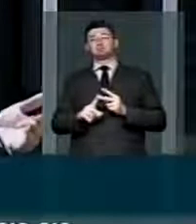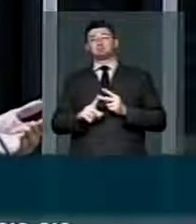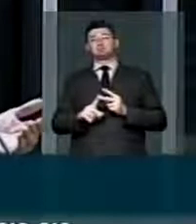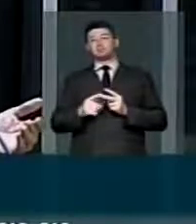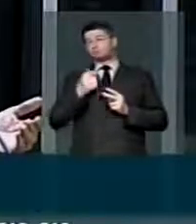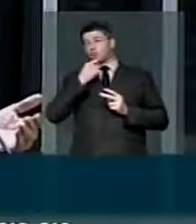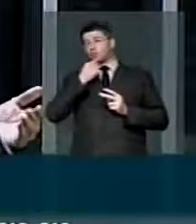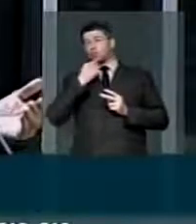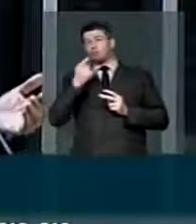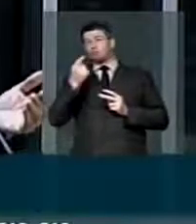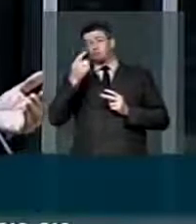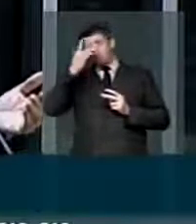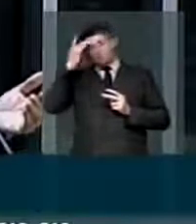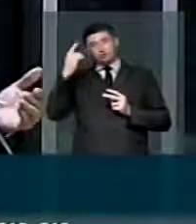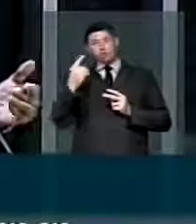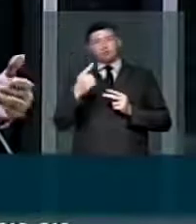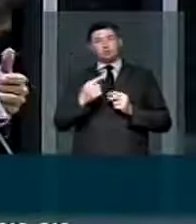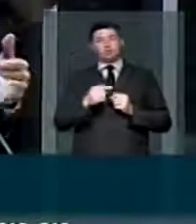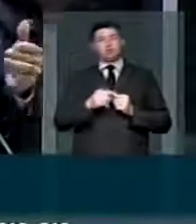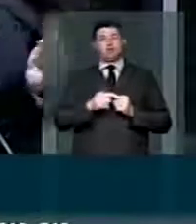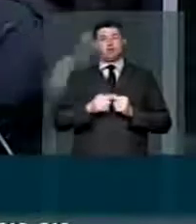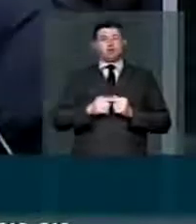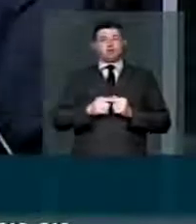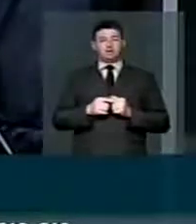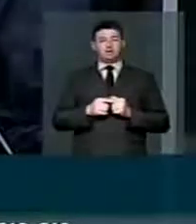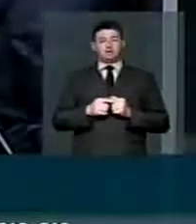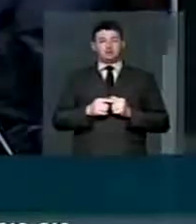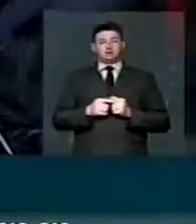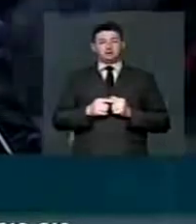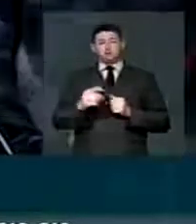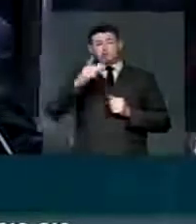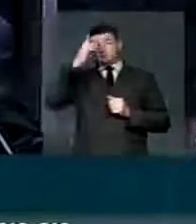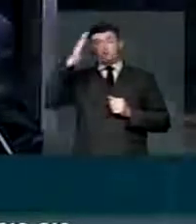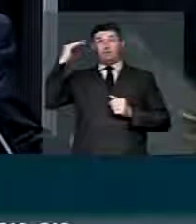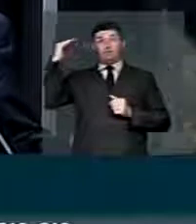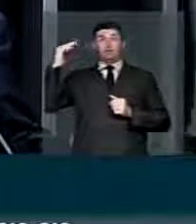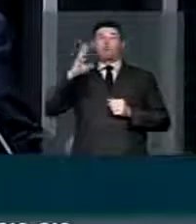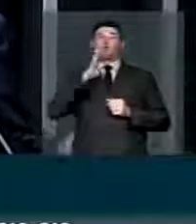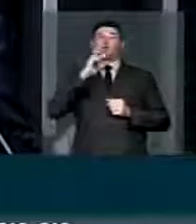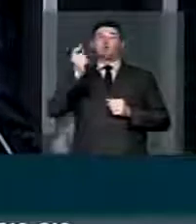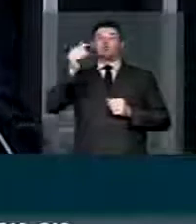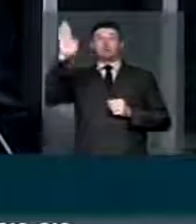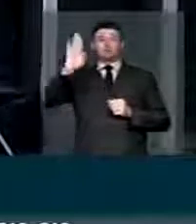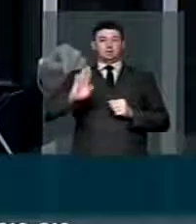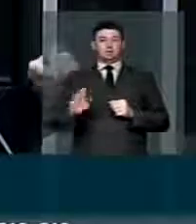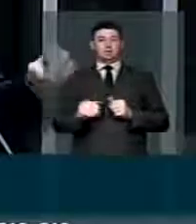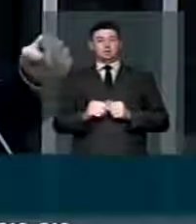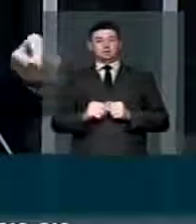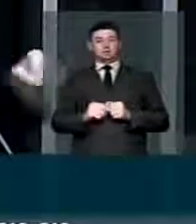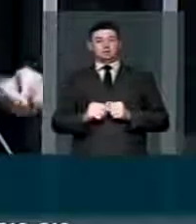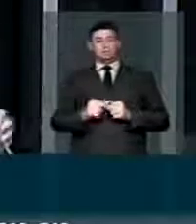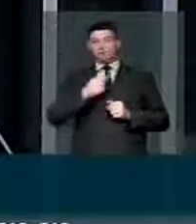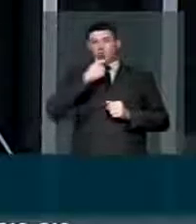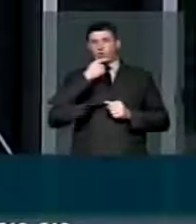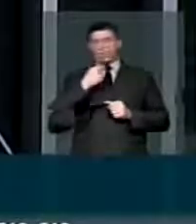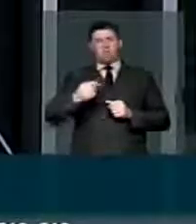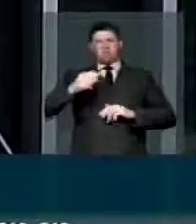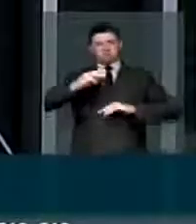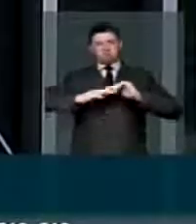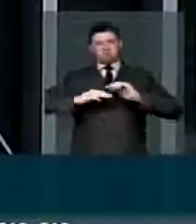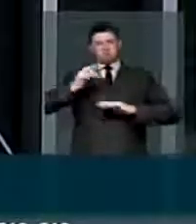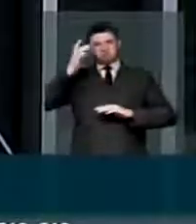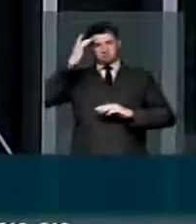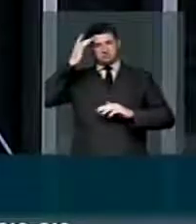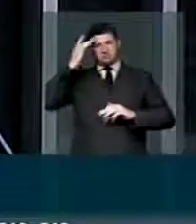aquele que é sobejamente conhecido no sistema financeiro nacional como homem extremamente